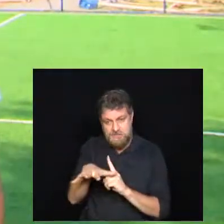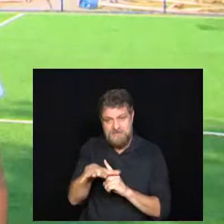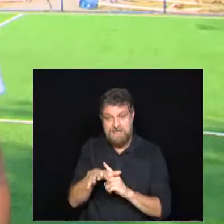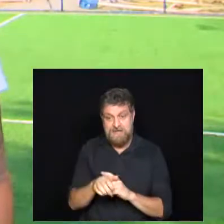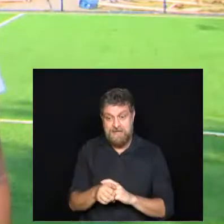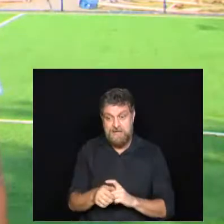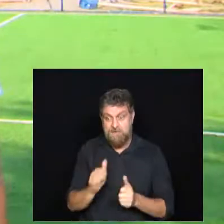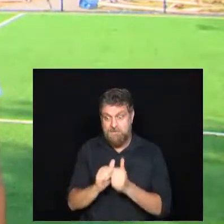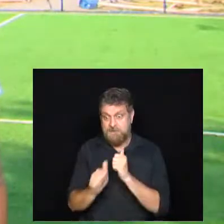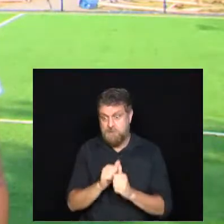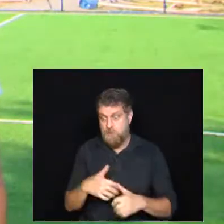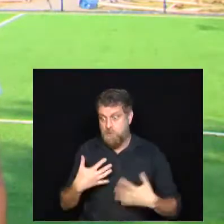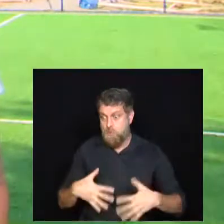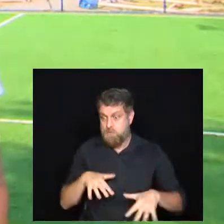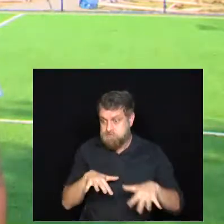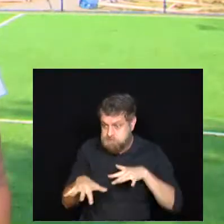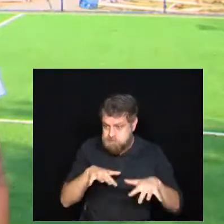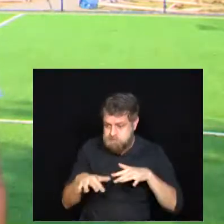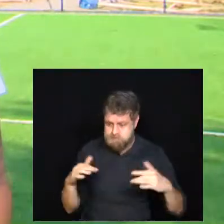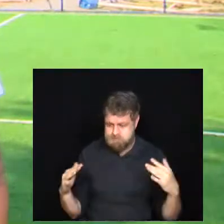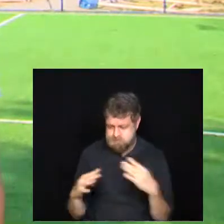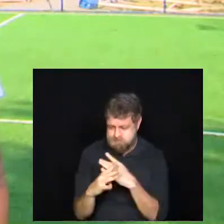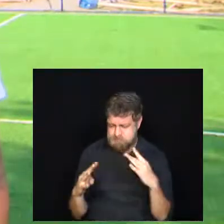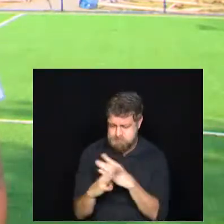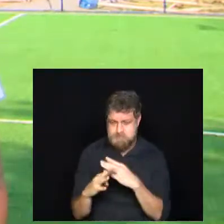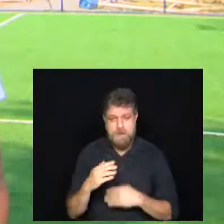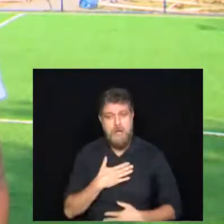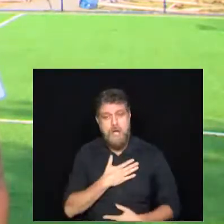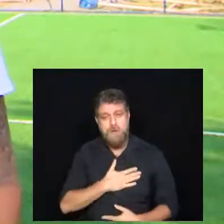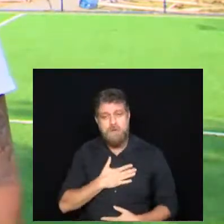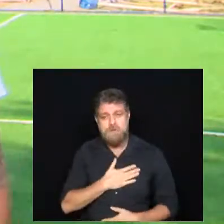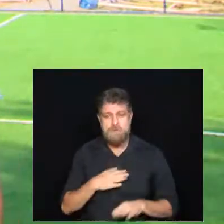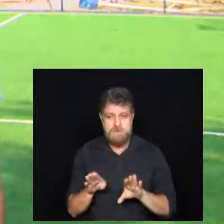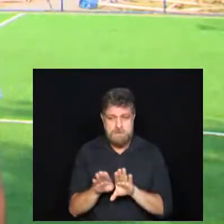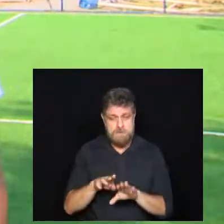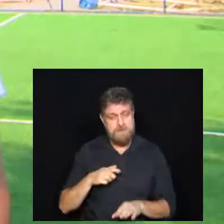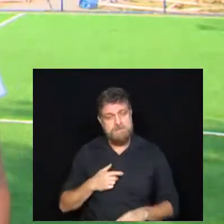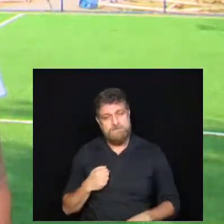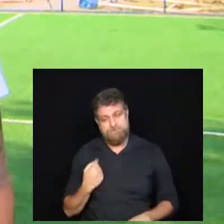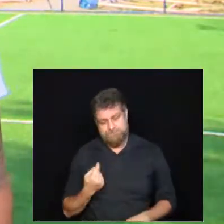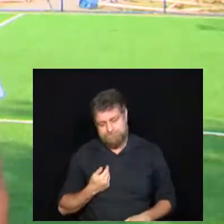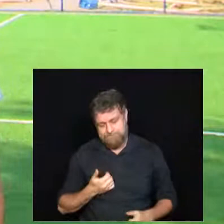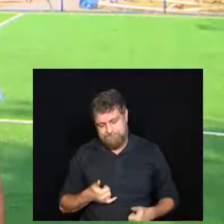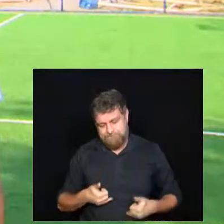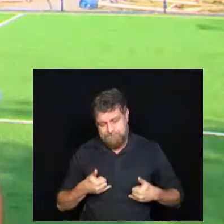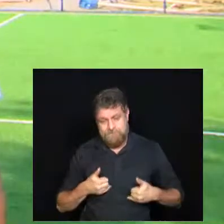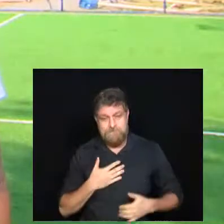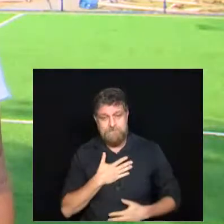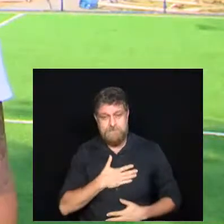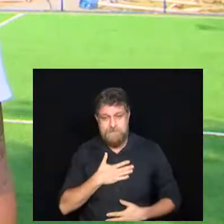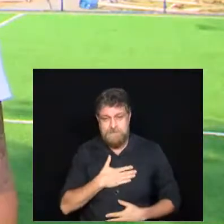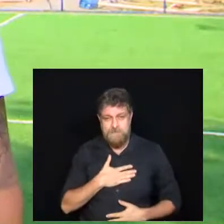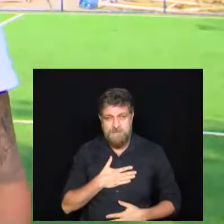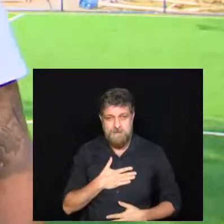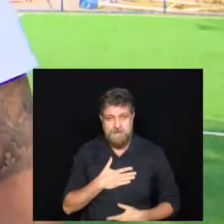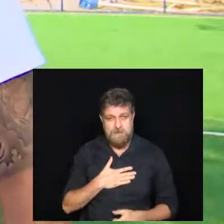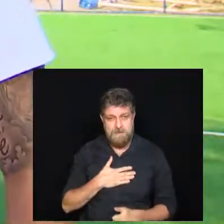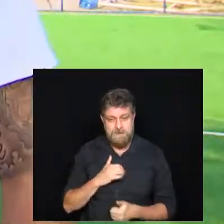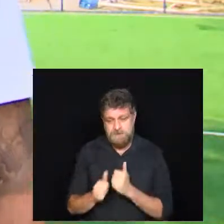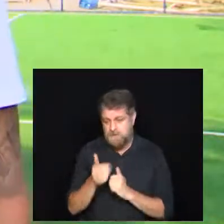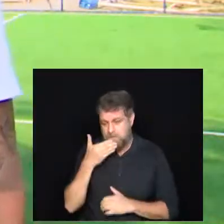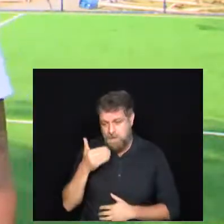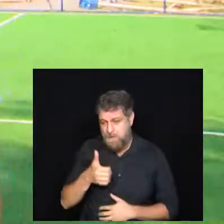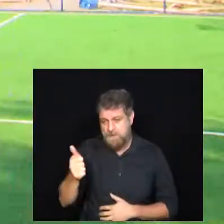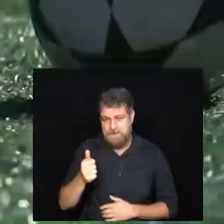intenso. E isso é gostoso também, é prazeroso. Os melhores jogos são esses,